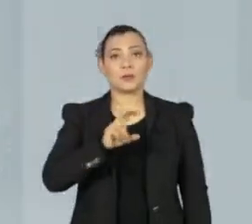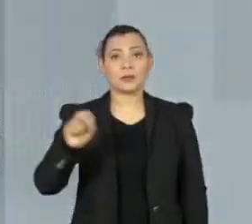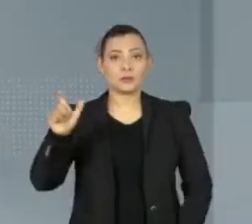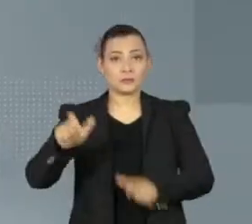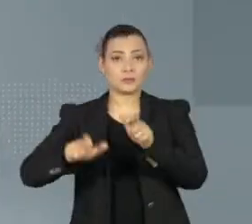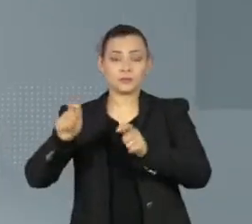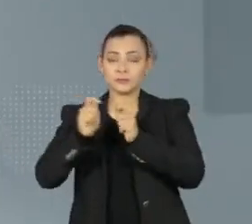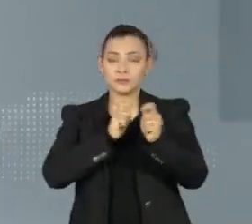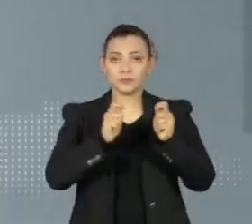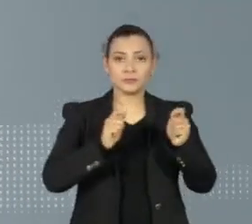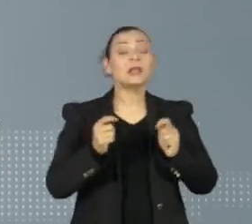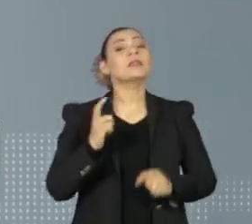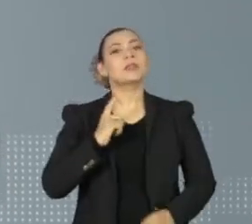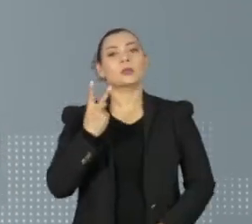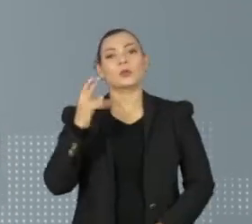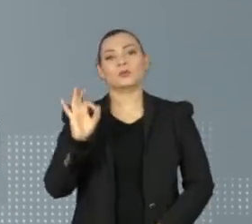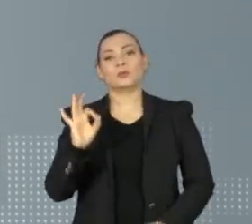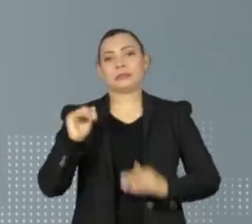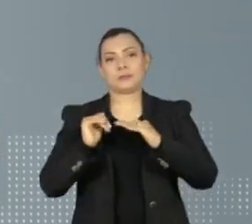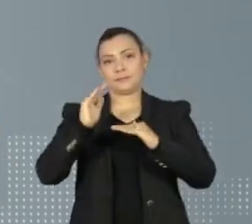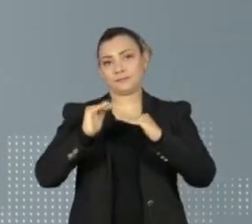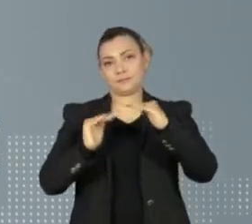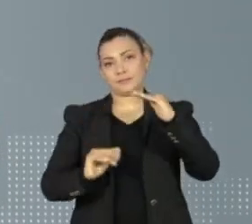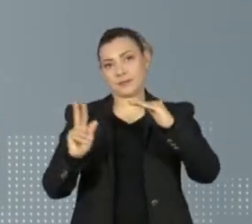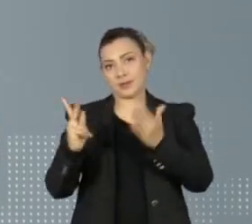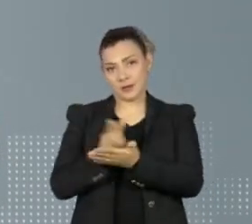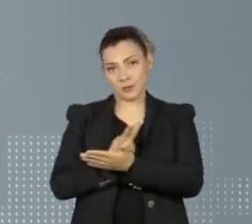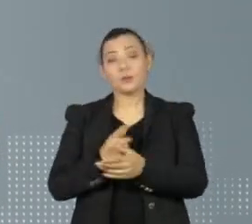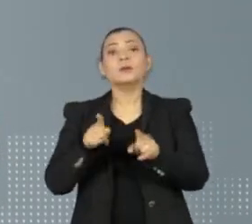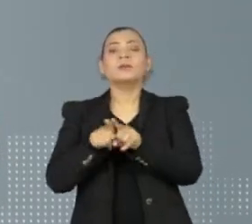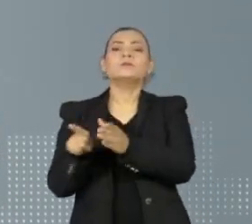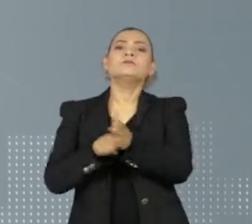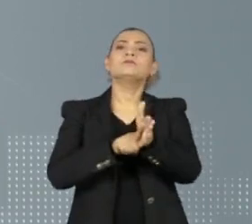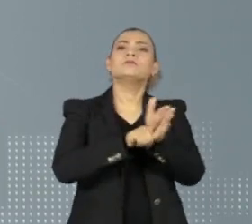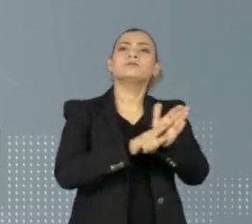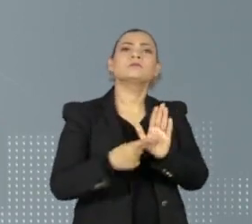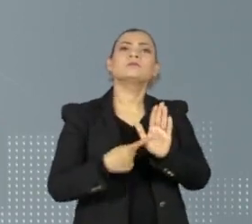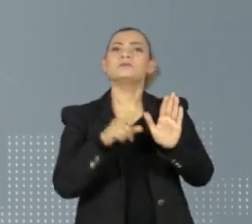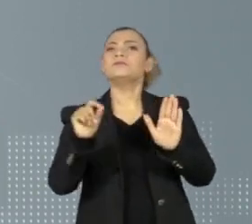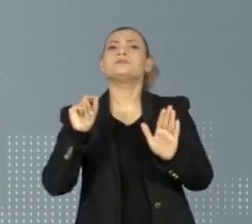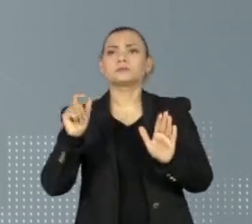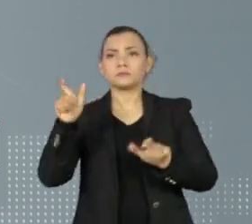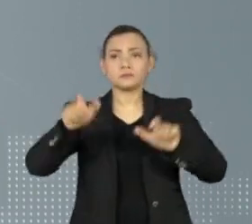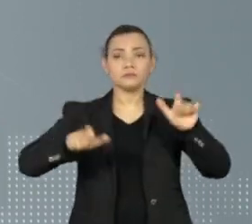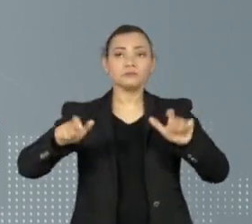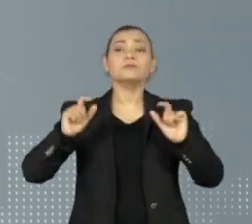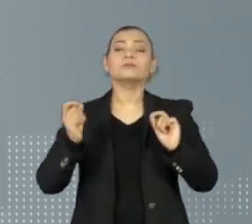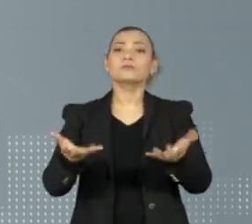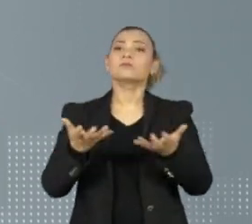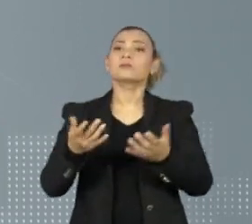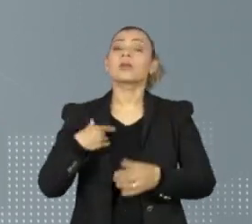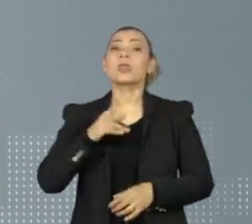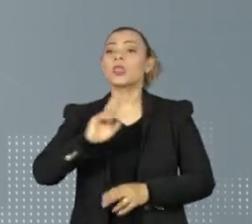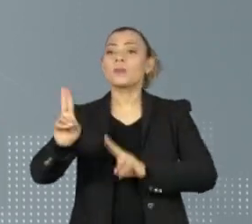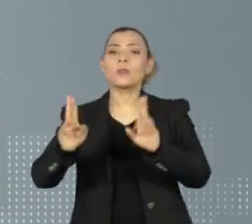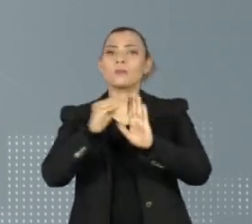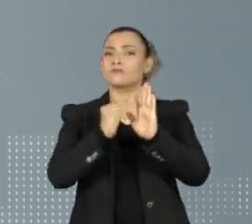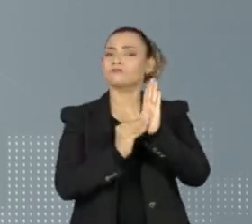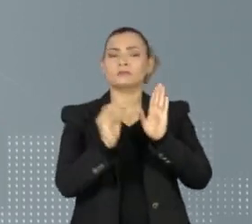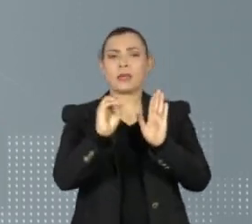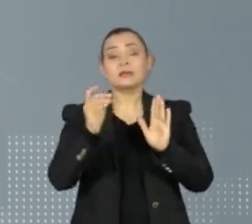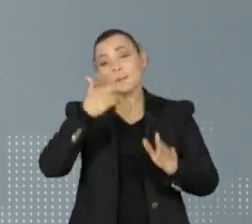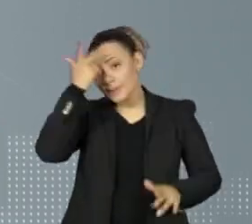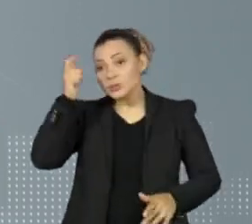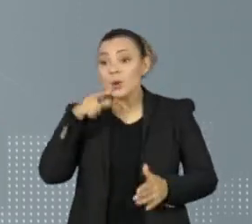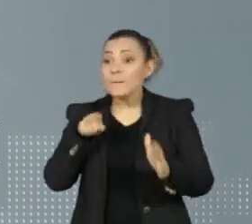pontos Instituto ipespe e também divulgou nova pesquisa espontânea quando o eleitor cita sua a lista de